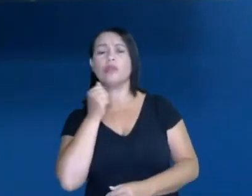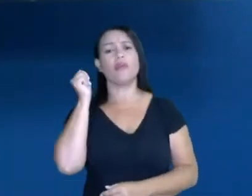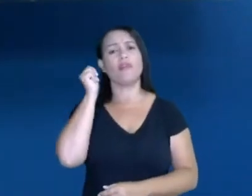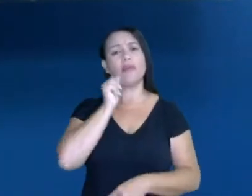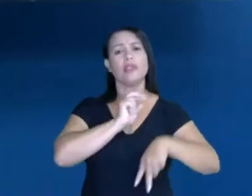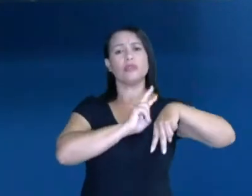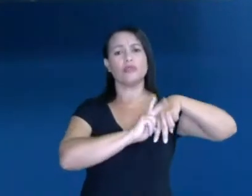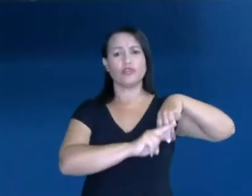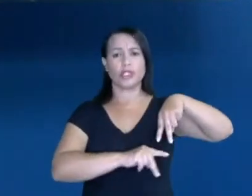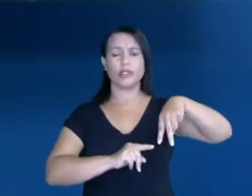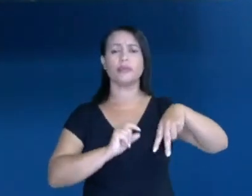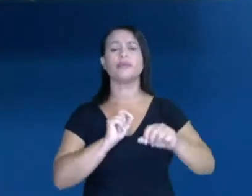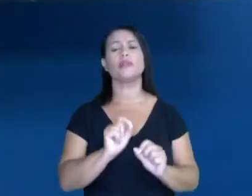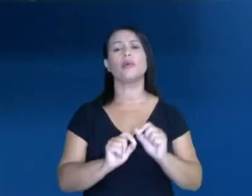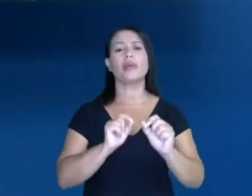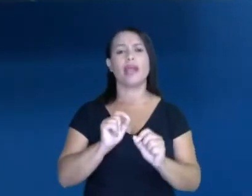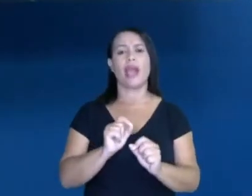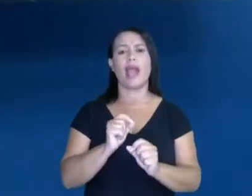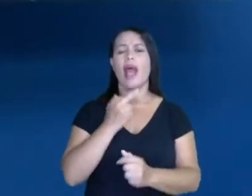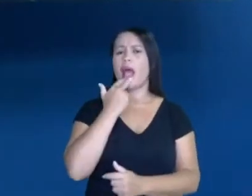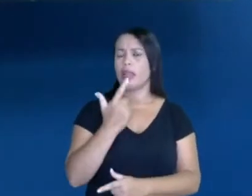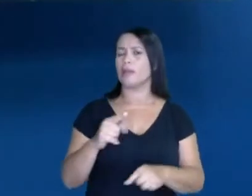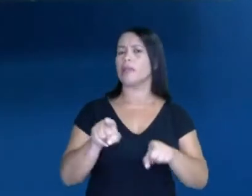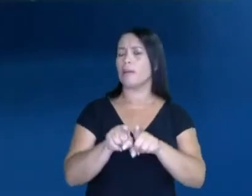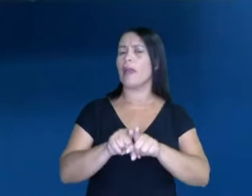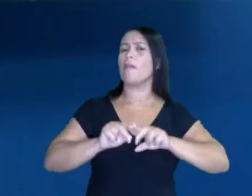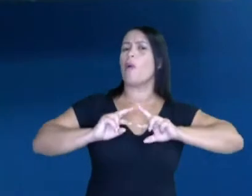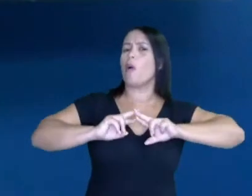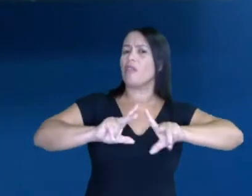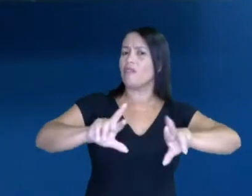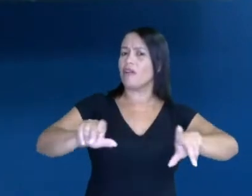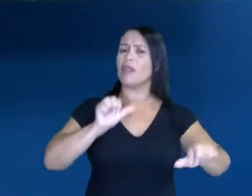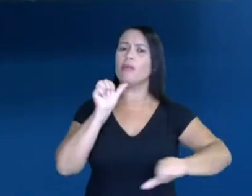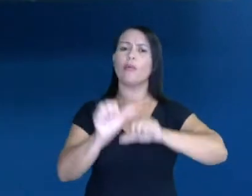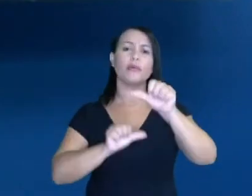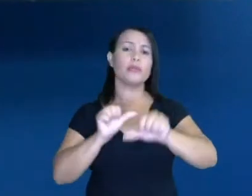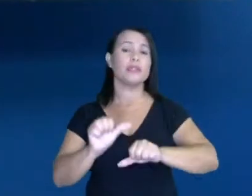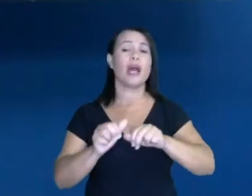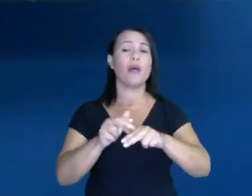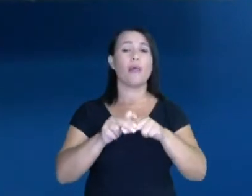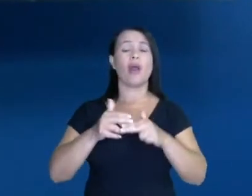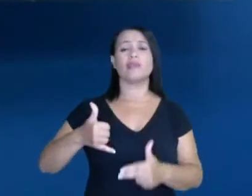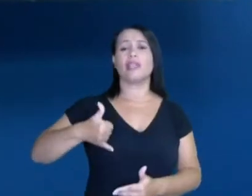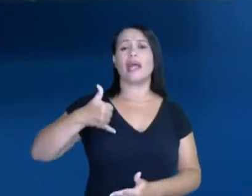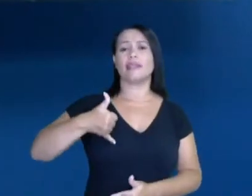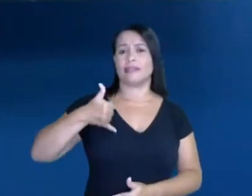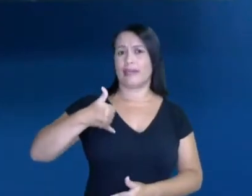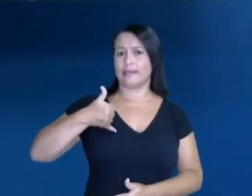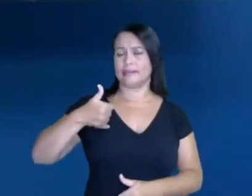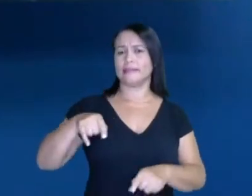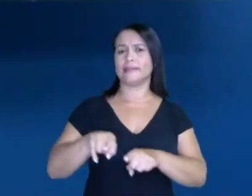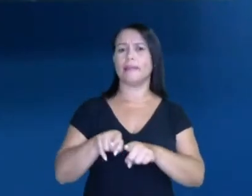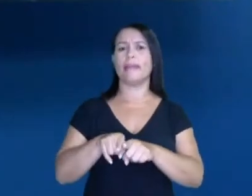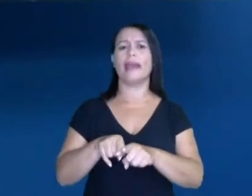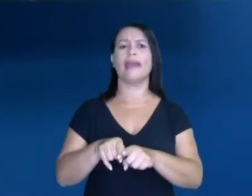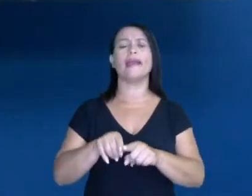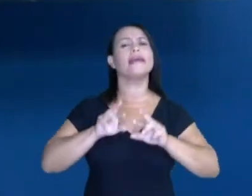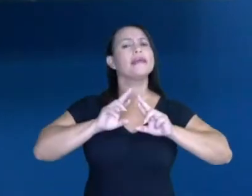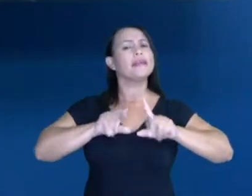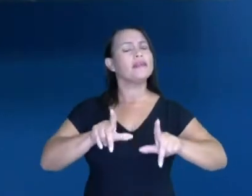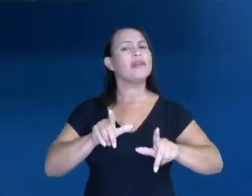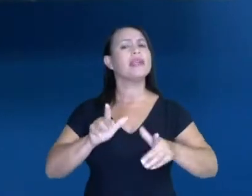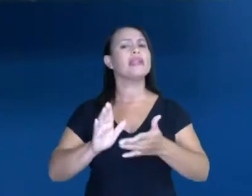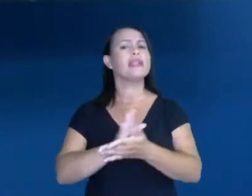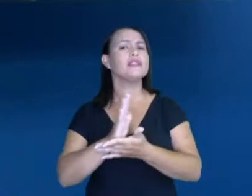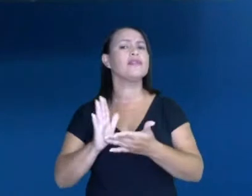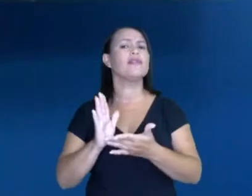masculino ou feminino. A língua ela também pode variar ou mudar por conta da idade. Ou seja, diferenças